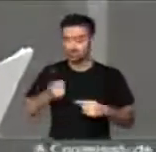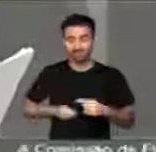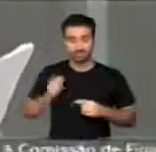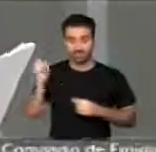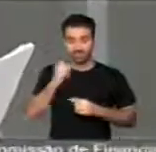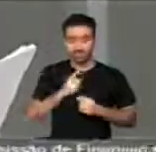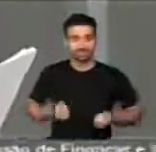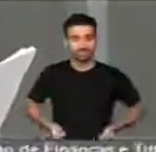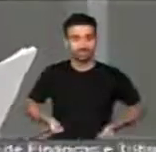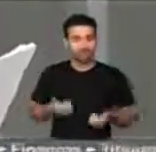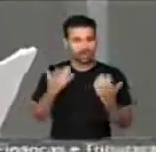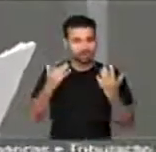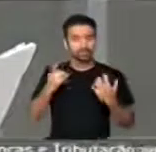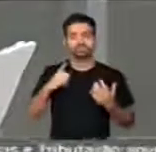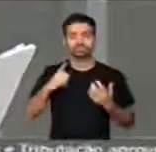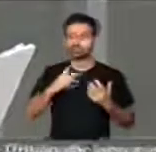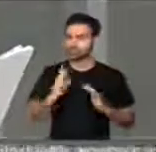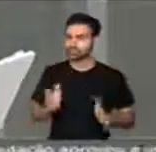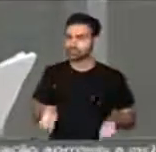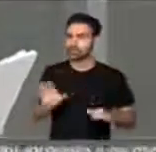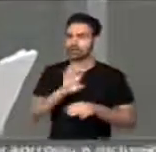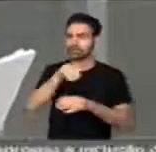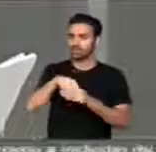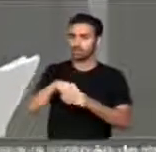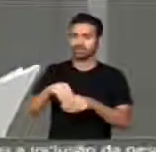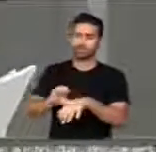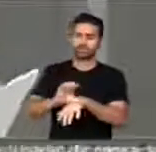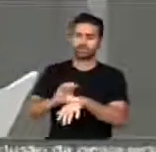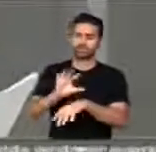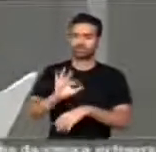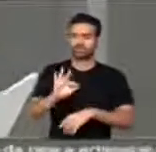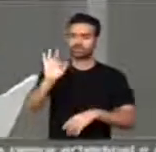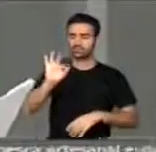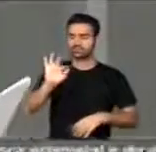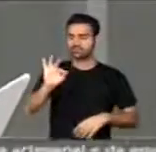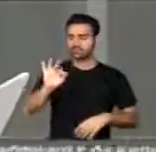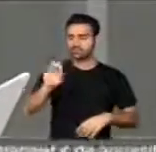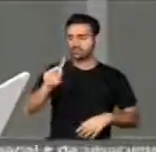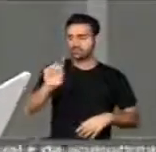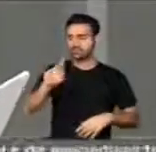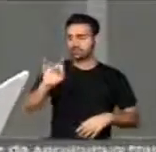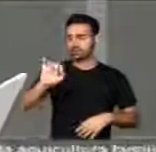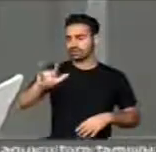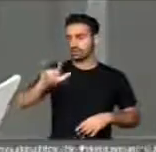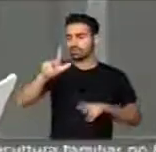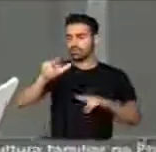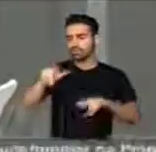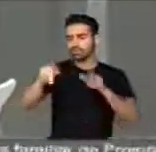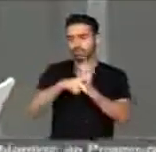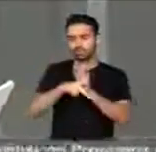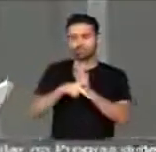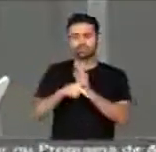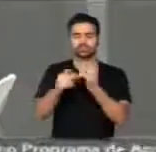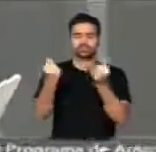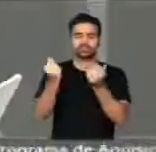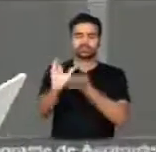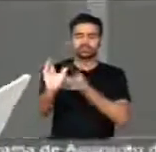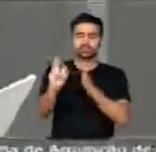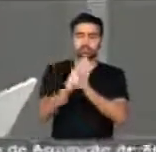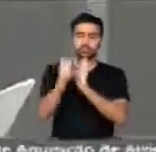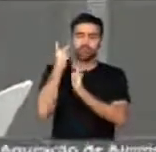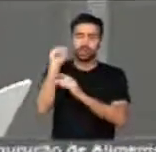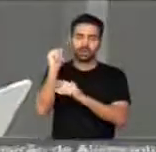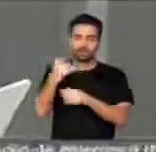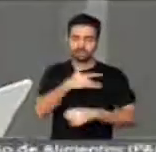gastos, muitos deles assentados na Constituição Federal, a exemplo das vinculações dos recursos destinados à